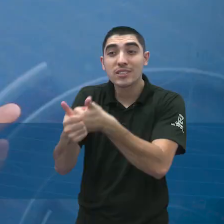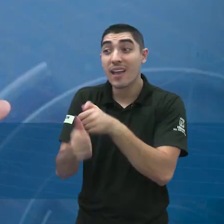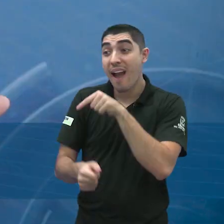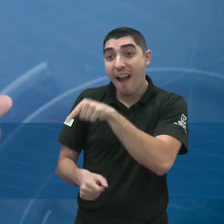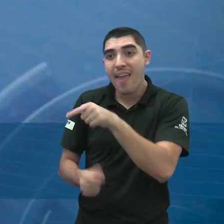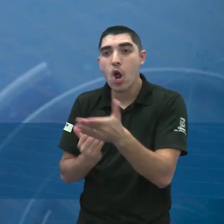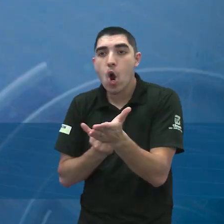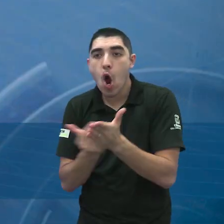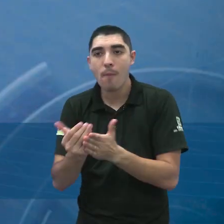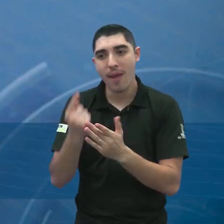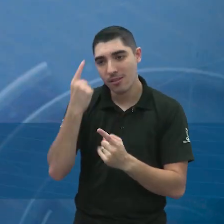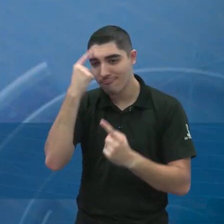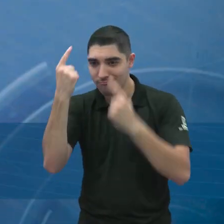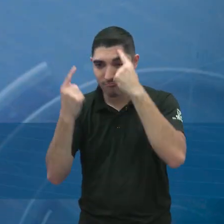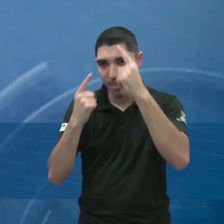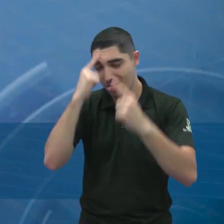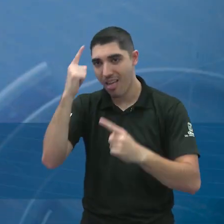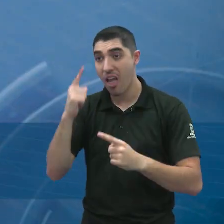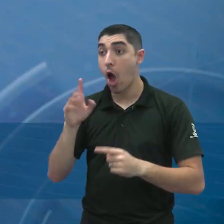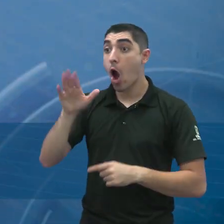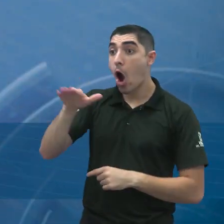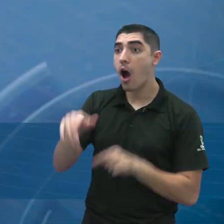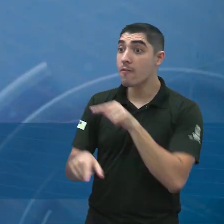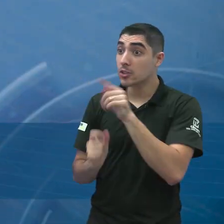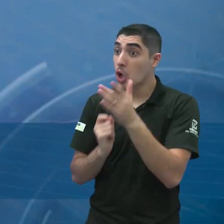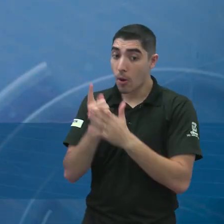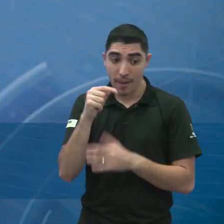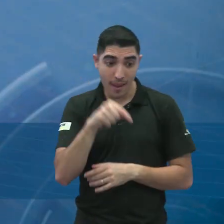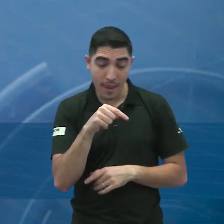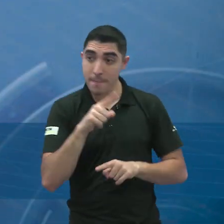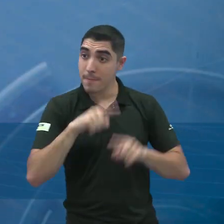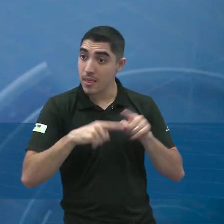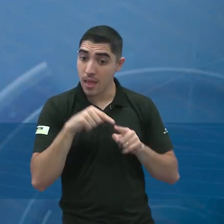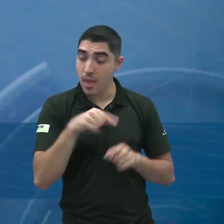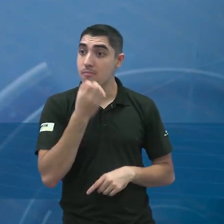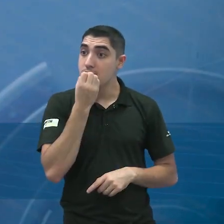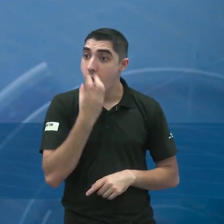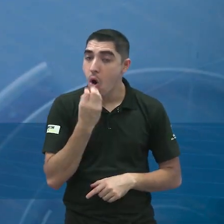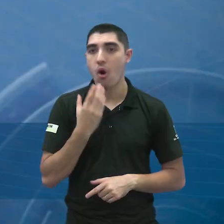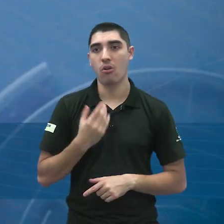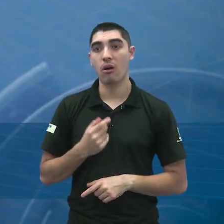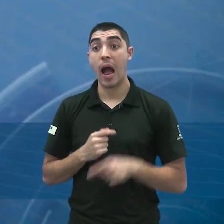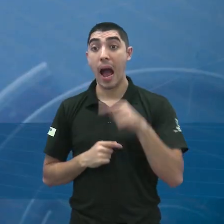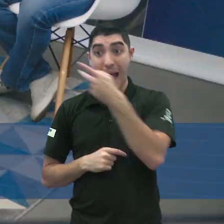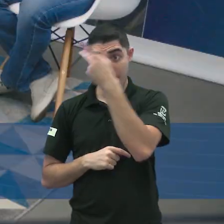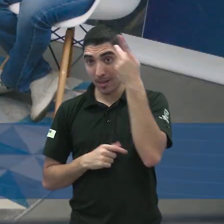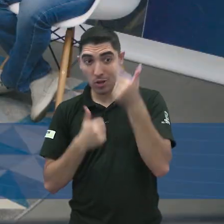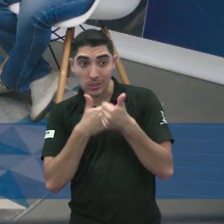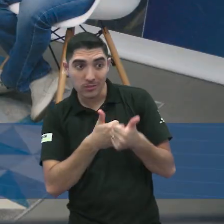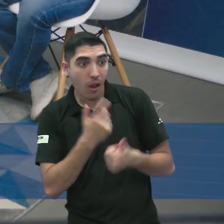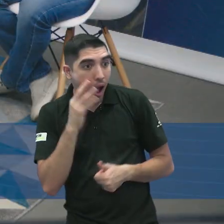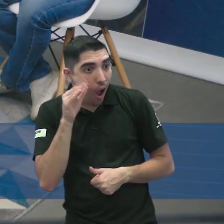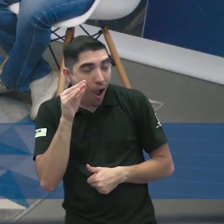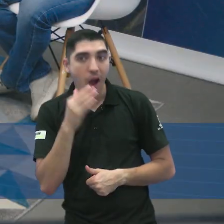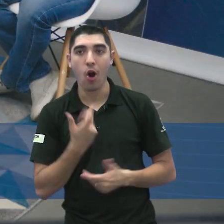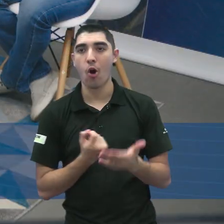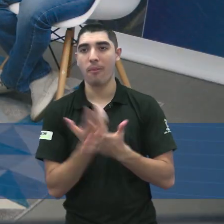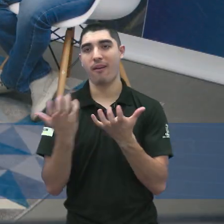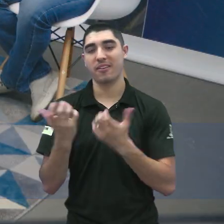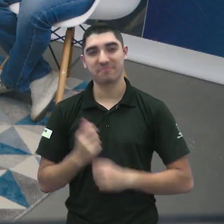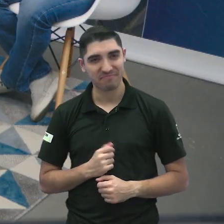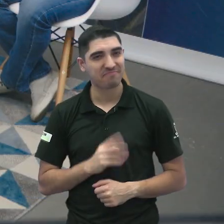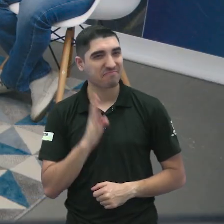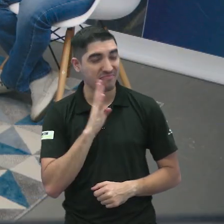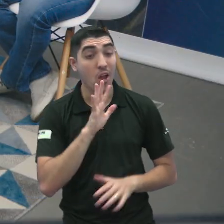criando marcas que se conectam com o seu público, que a pessoa parece que compra uma extensão daquele influenciador ali, né? Então isso é muito legal. Crescendo